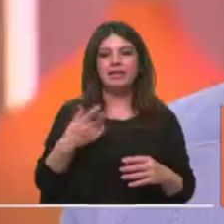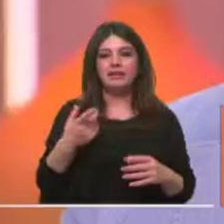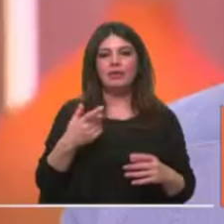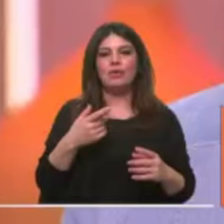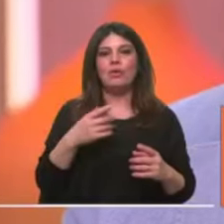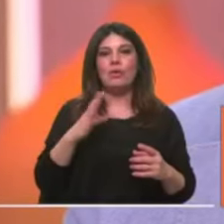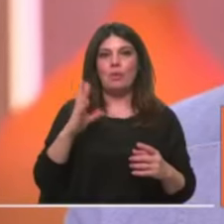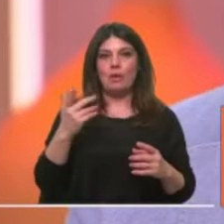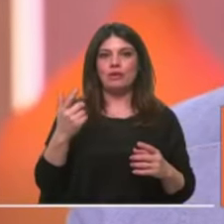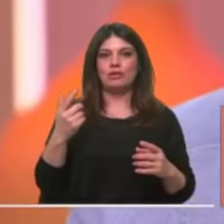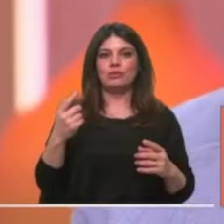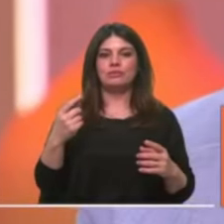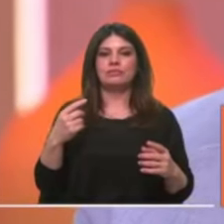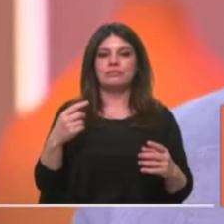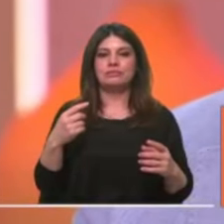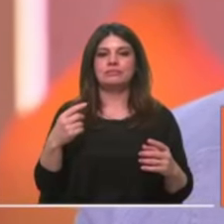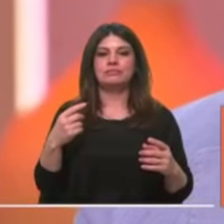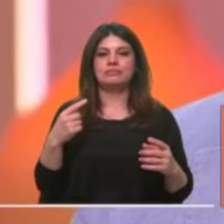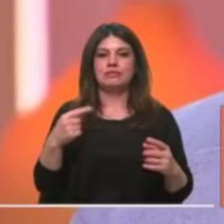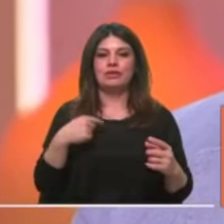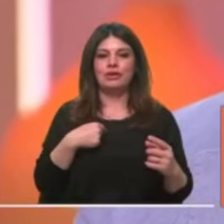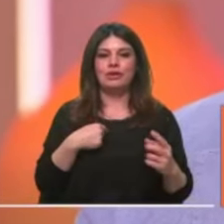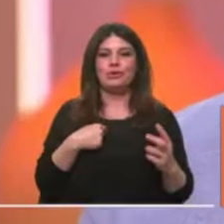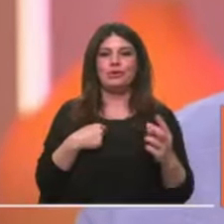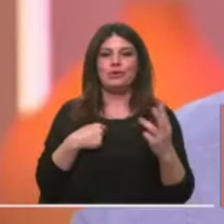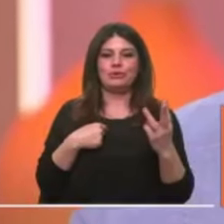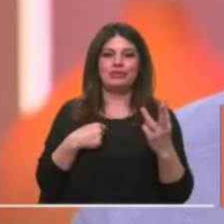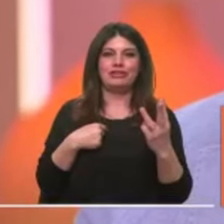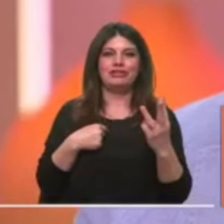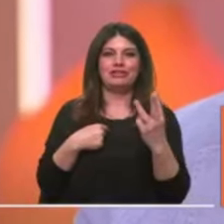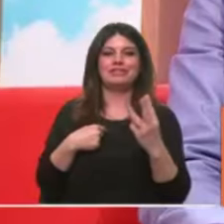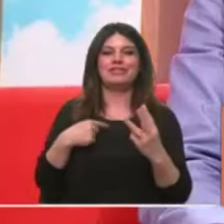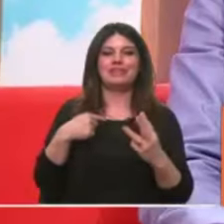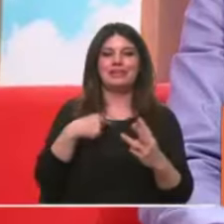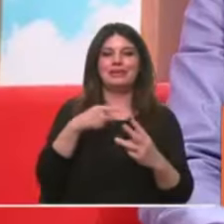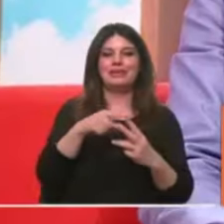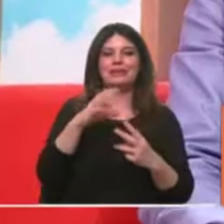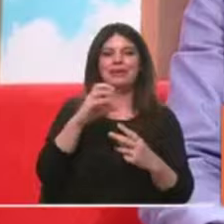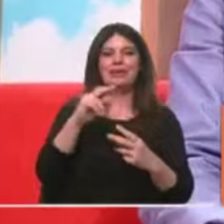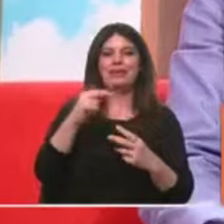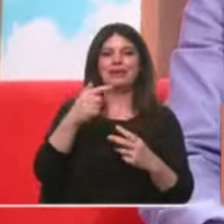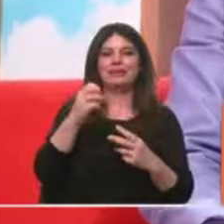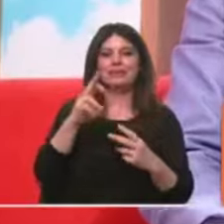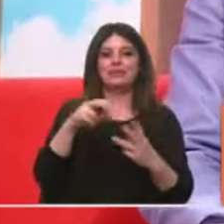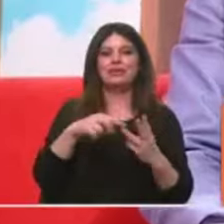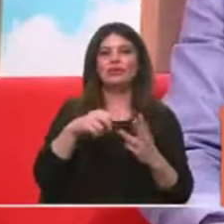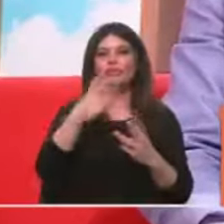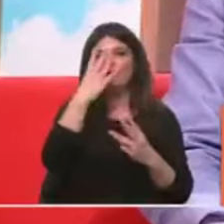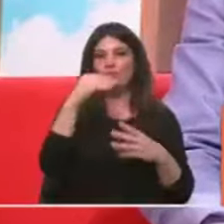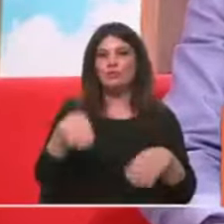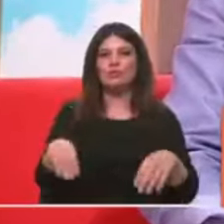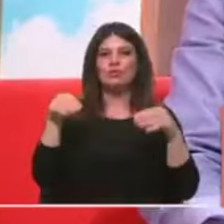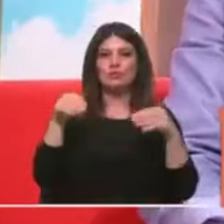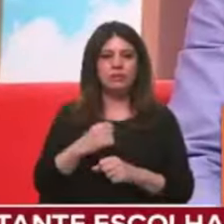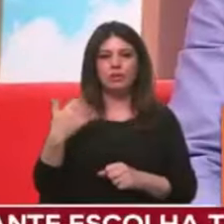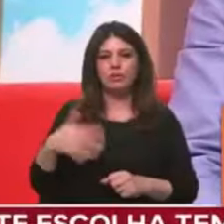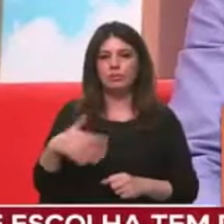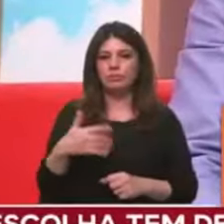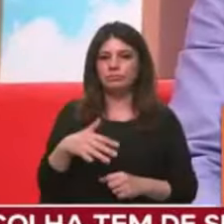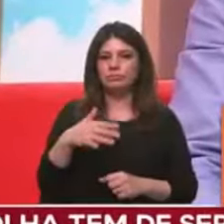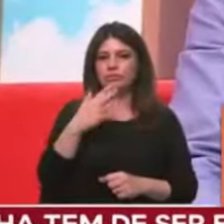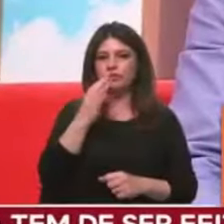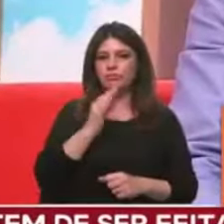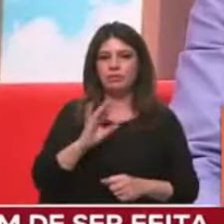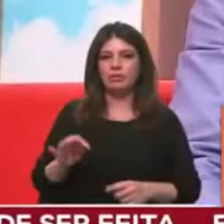há o duelo, o Truelo, que era eu, o Castor e o Urso Polar, que era a máscara mais bonita para mim. A